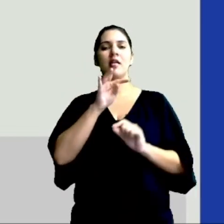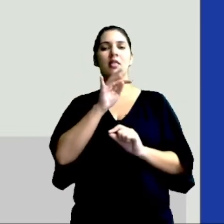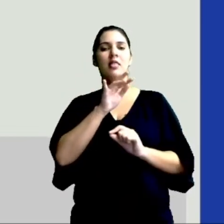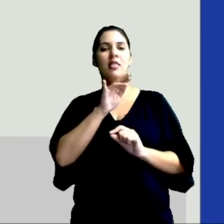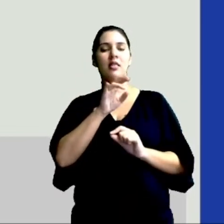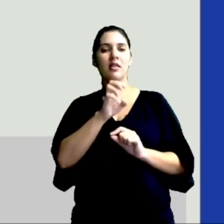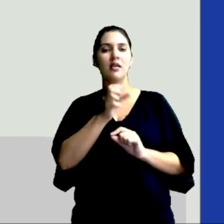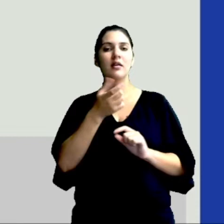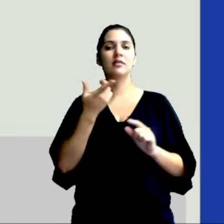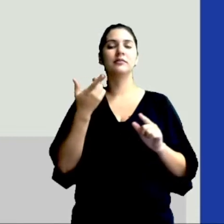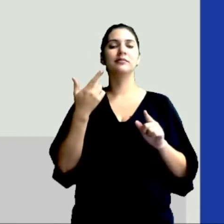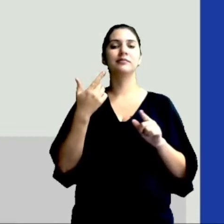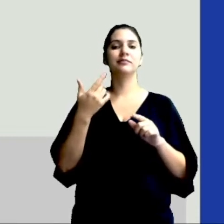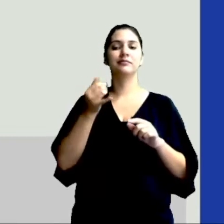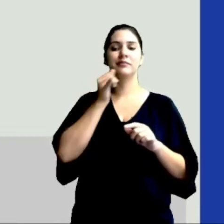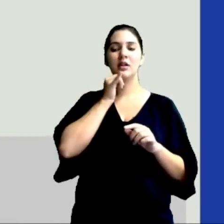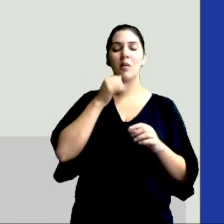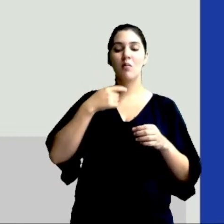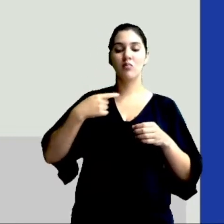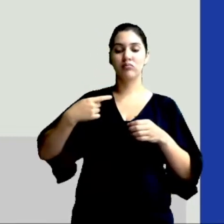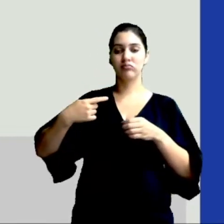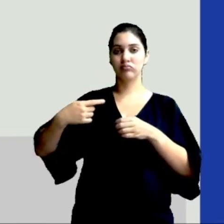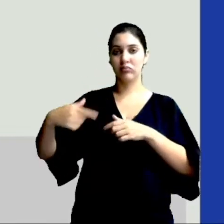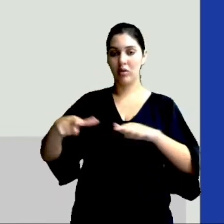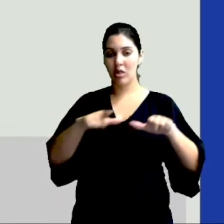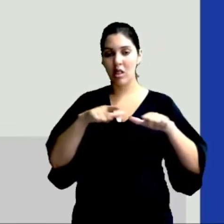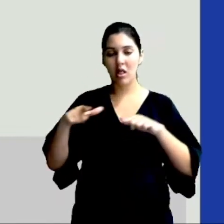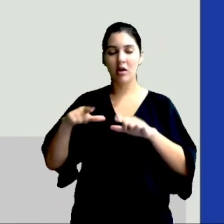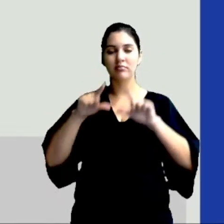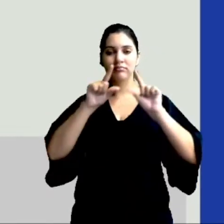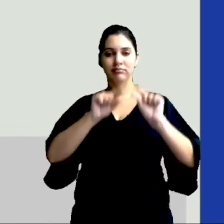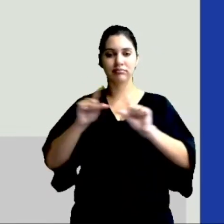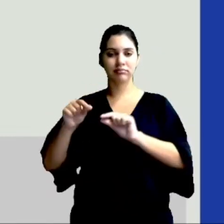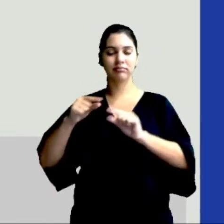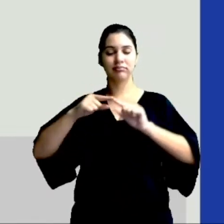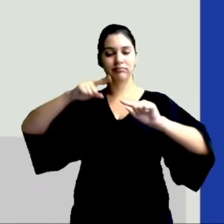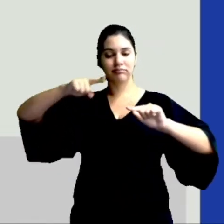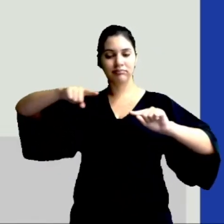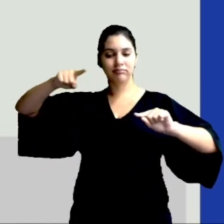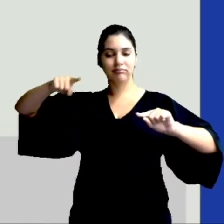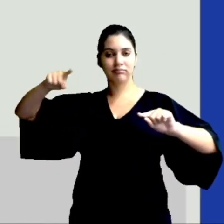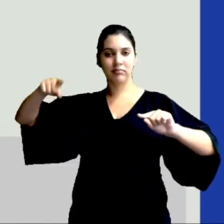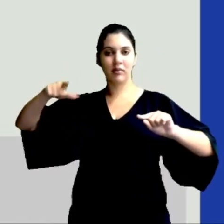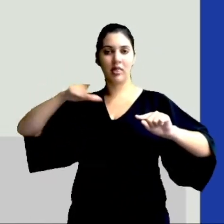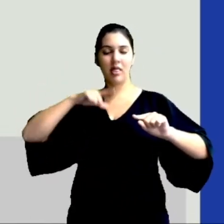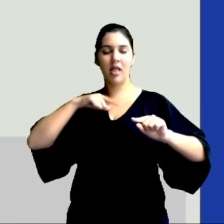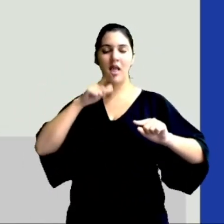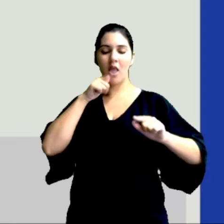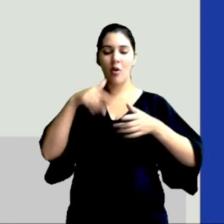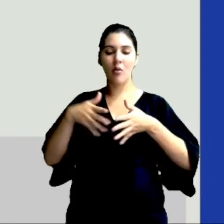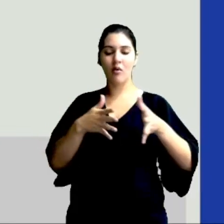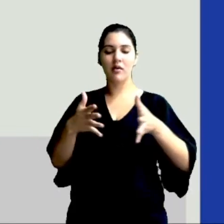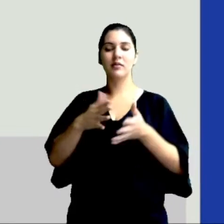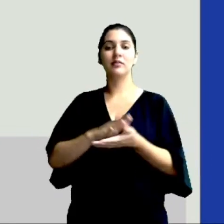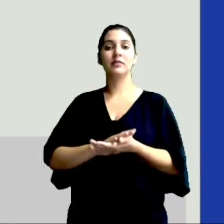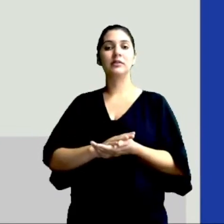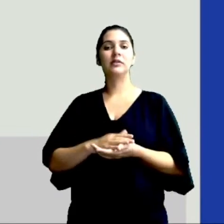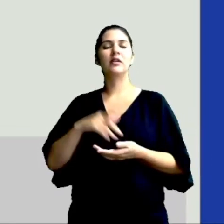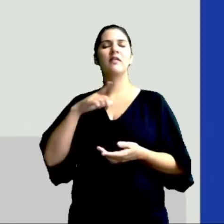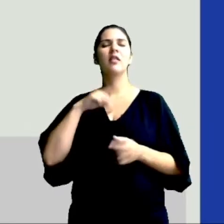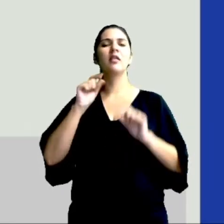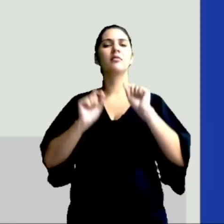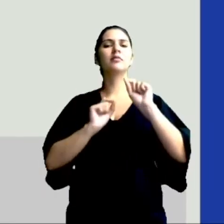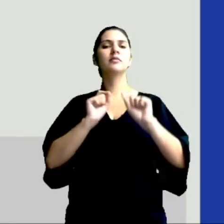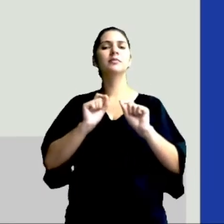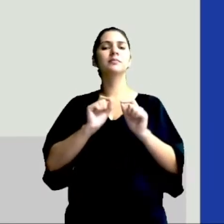né? Regiões, né, de baixas altitudes, onde vai ocorrer, né, o leito dos rios, né, Tigres e Eufrates, e que vai